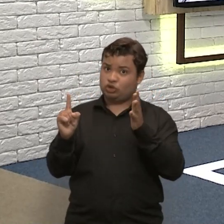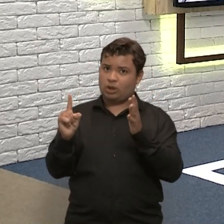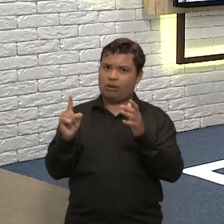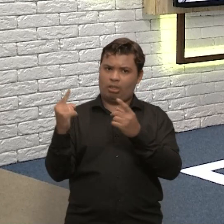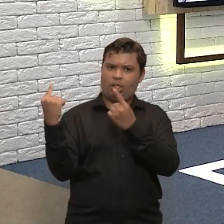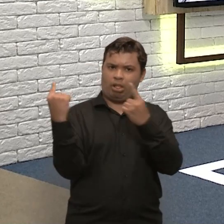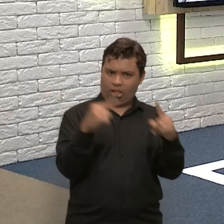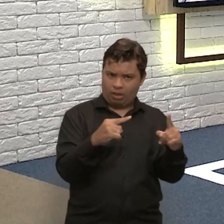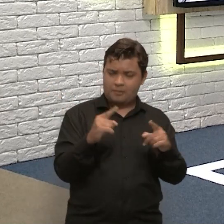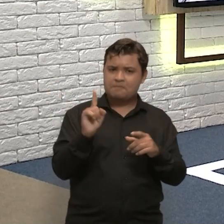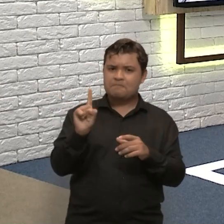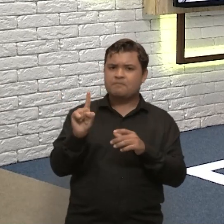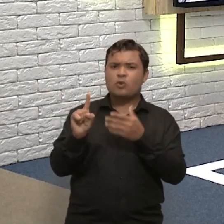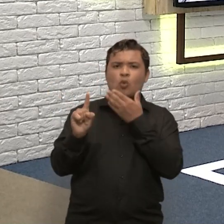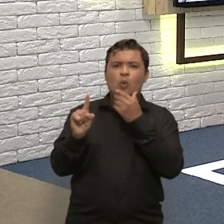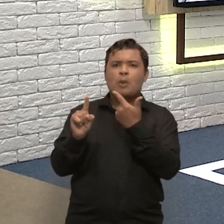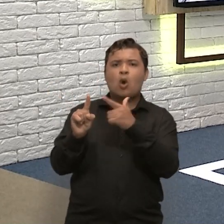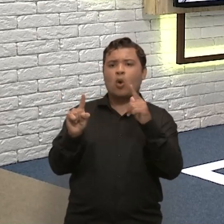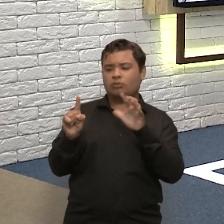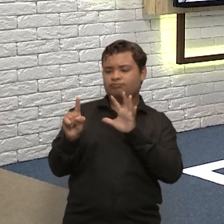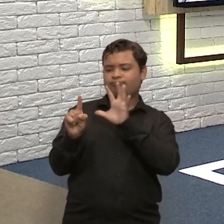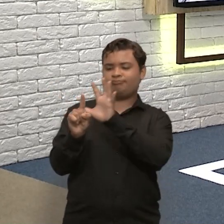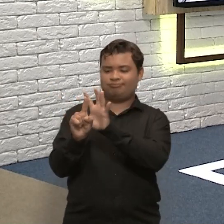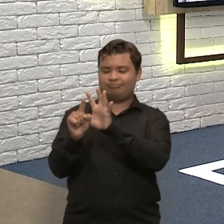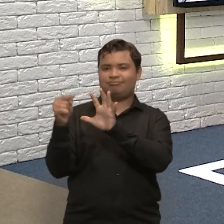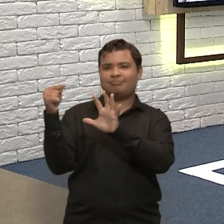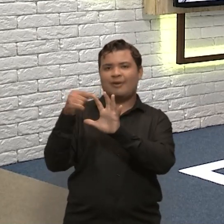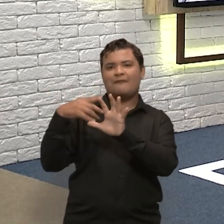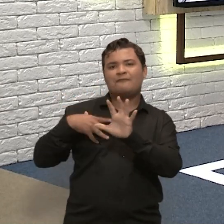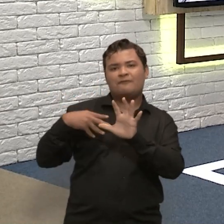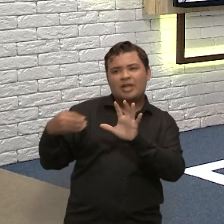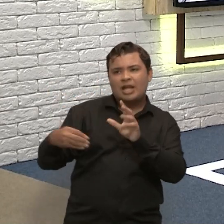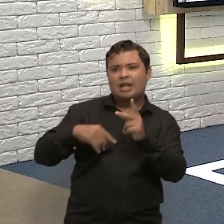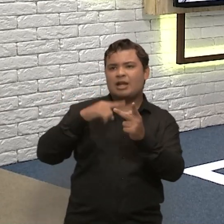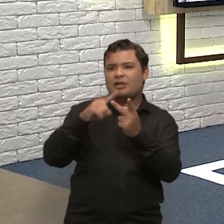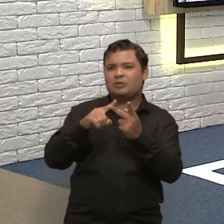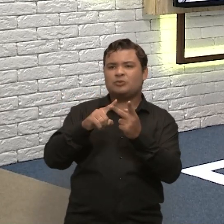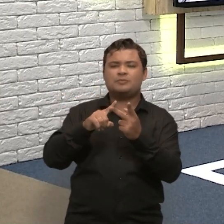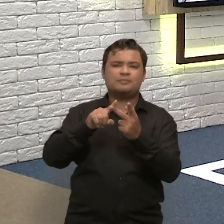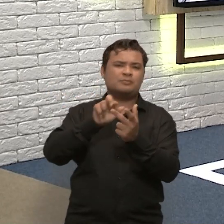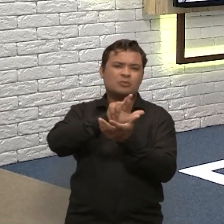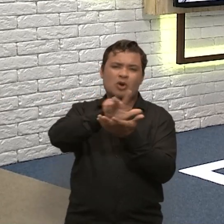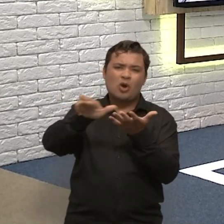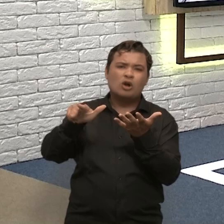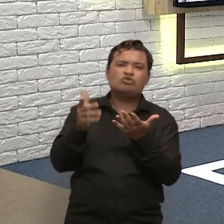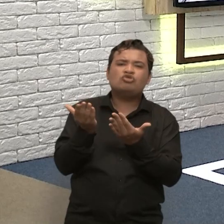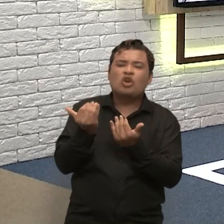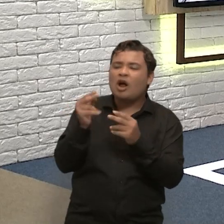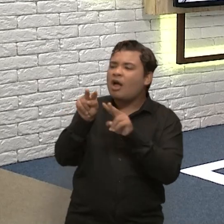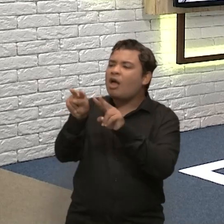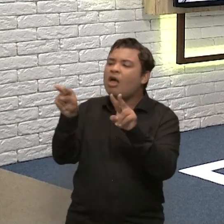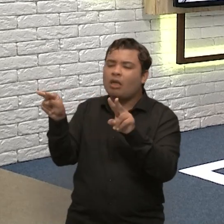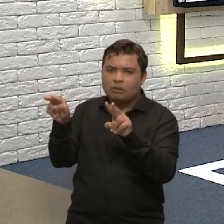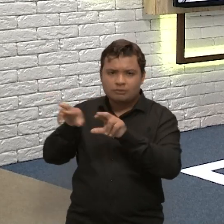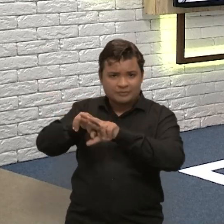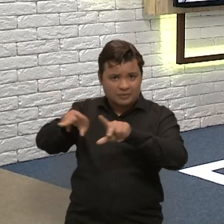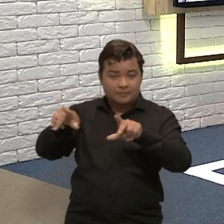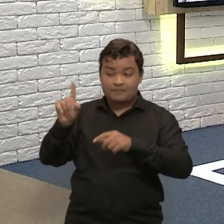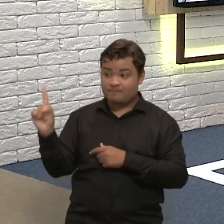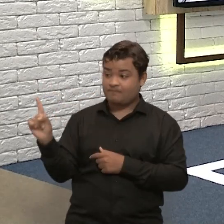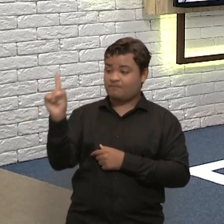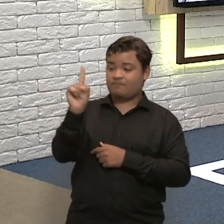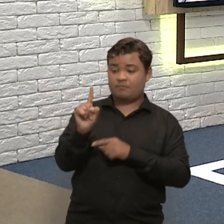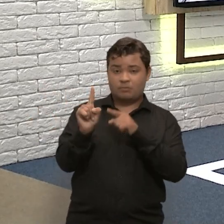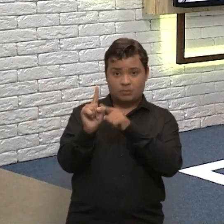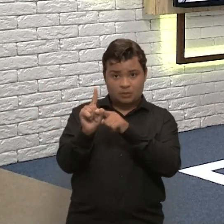jovens que muitas vezes podem segui-lo, né, como exemplo. Queria que você falasse disso, né, da importância para que esses grupos